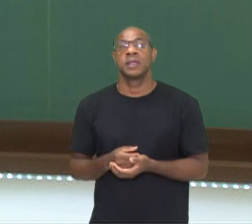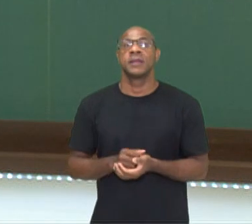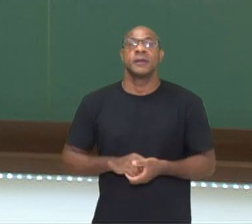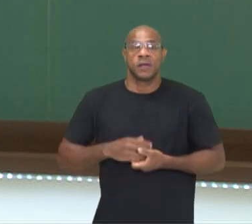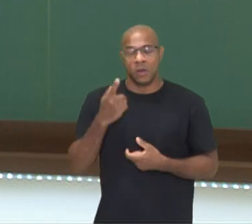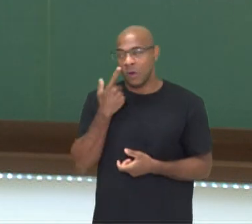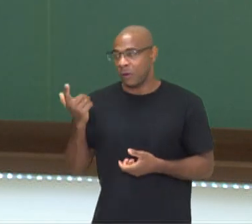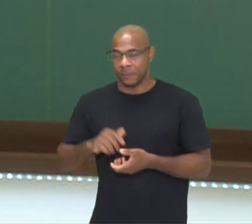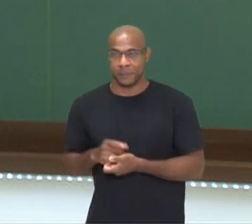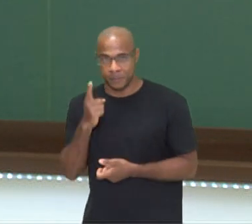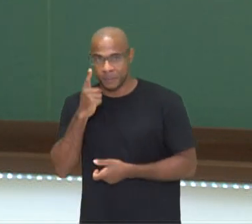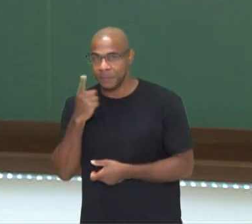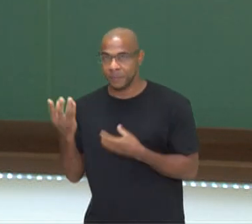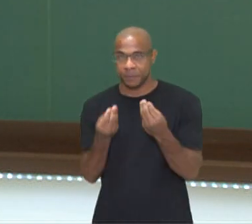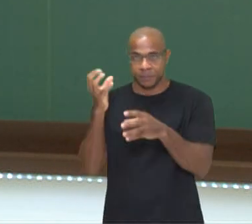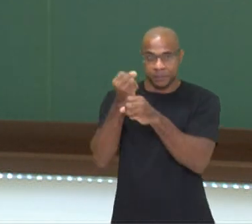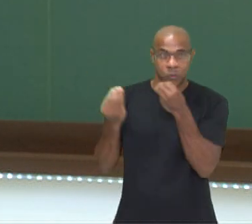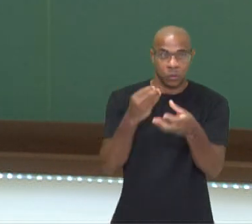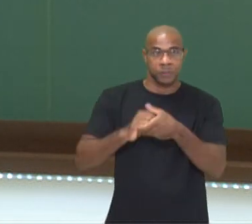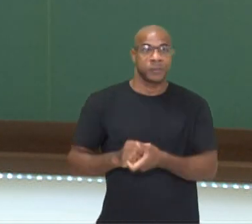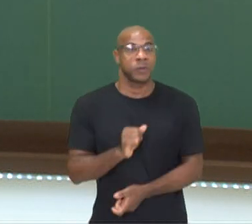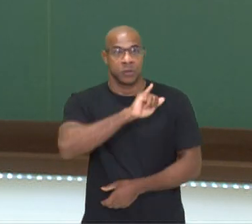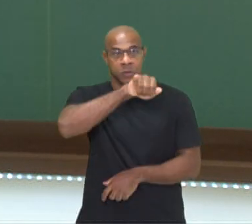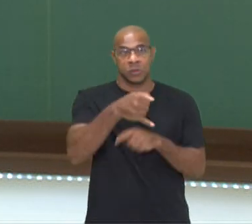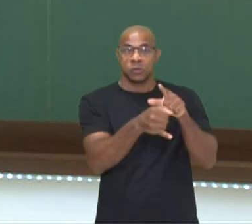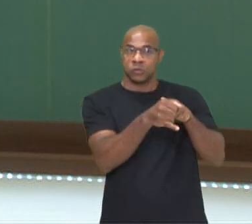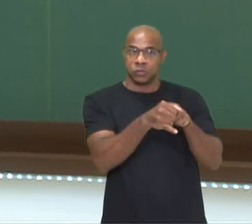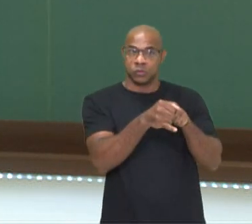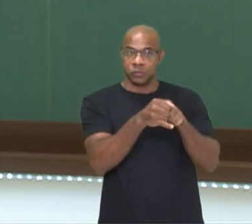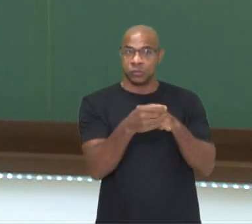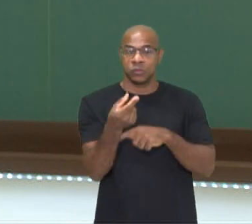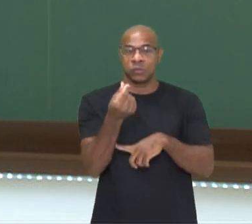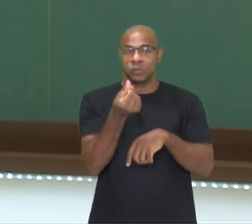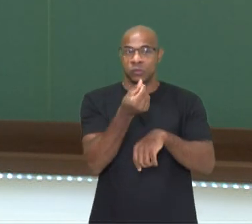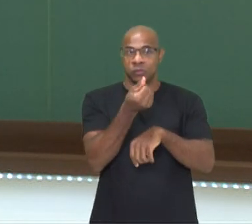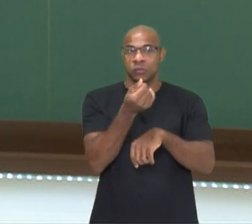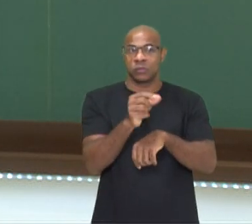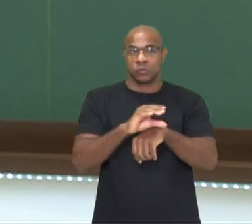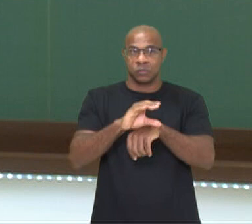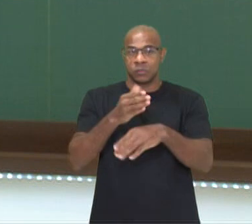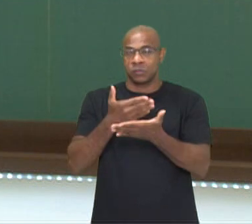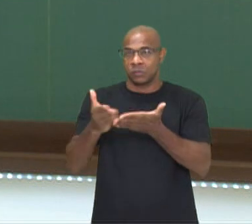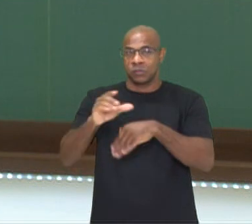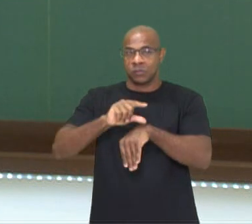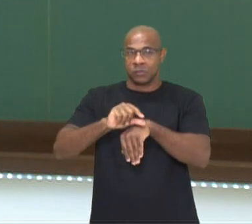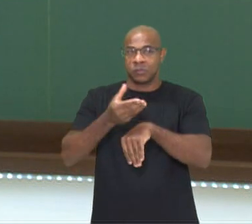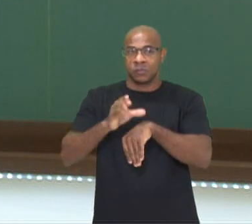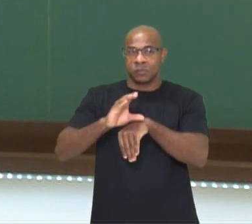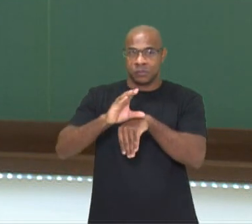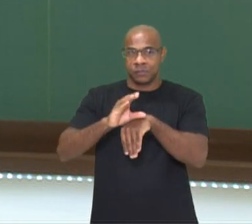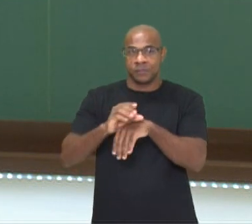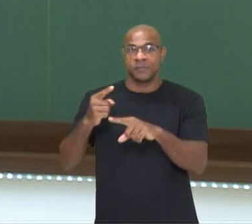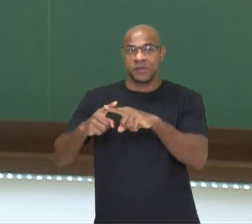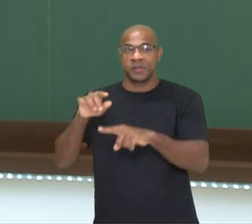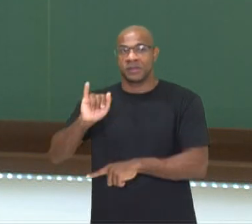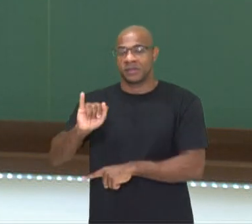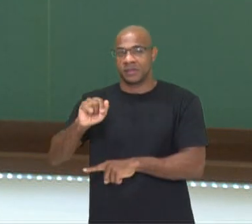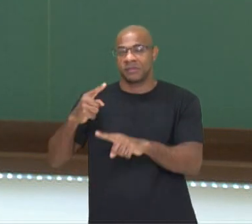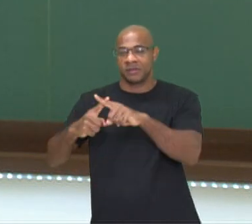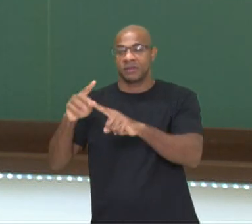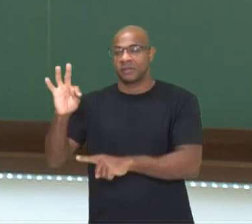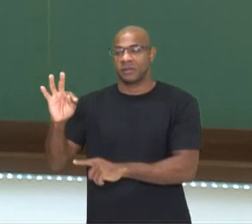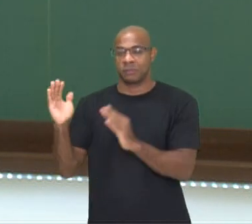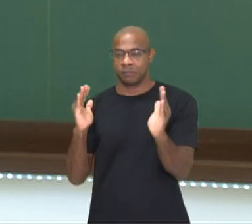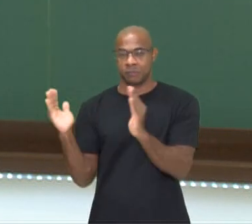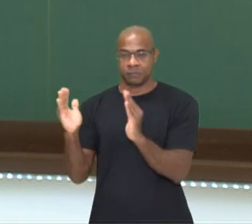né? Então, como que nós calculamos? Juro é o capital, que é o valor inicial, vezes a taxa, vezes o